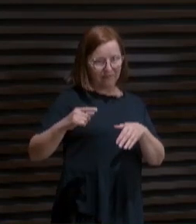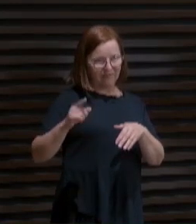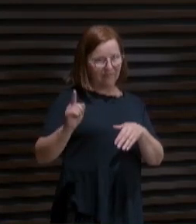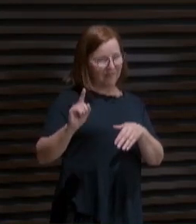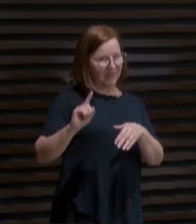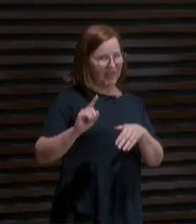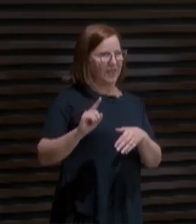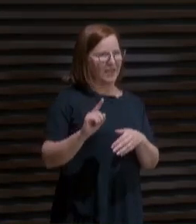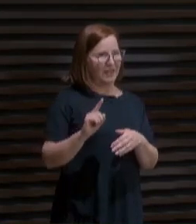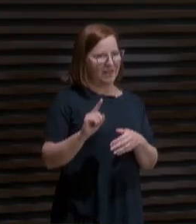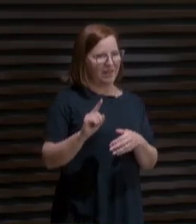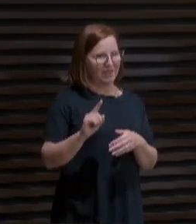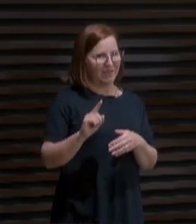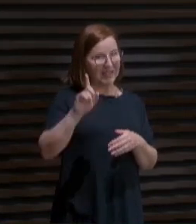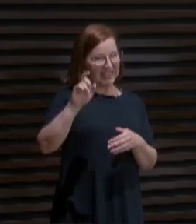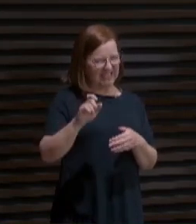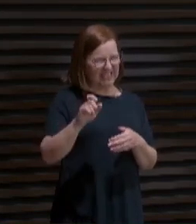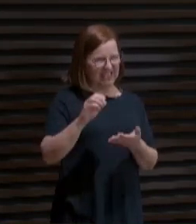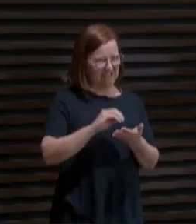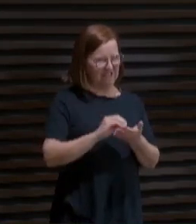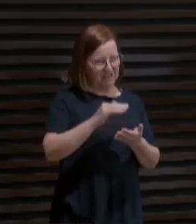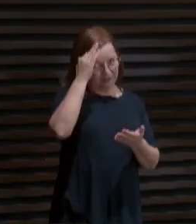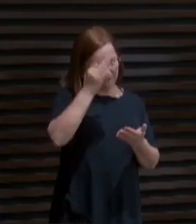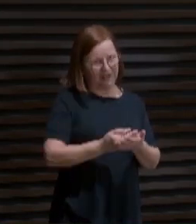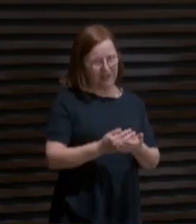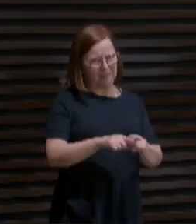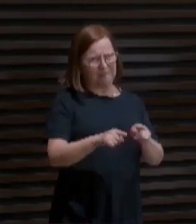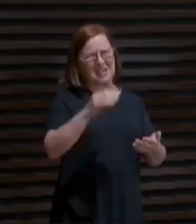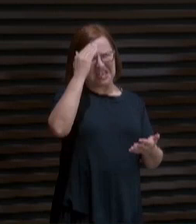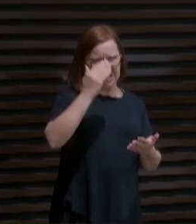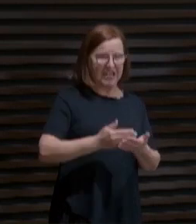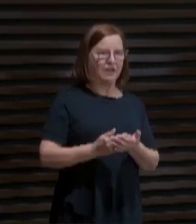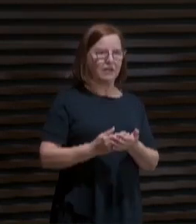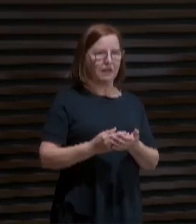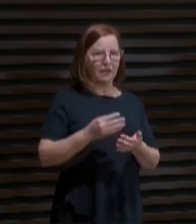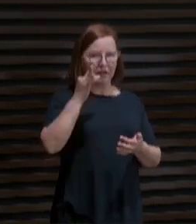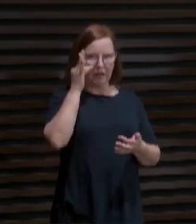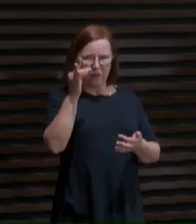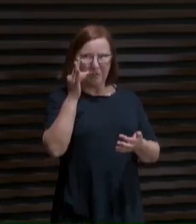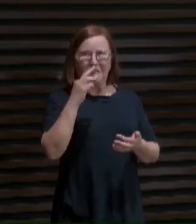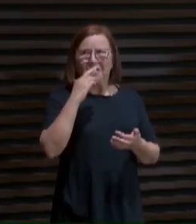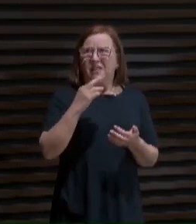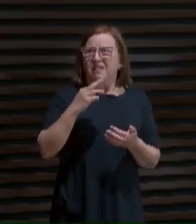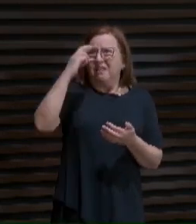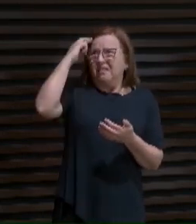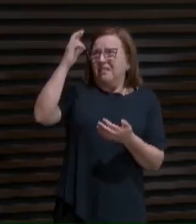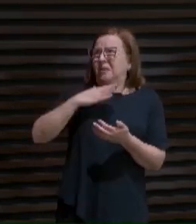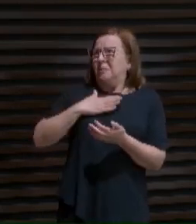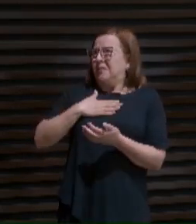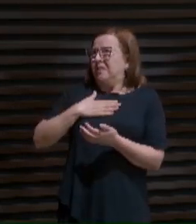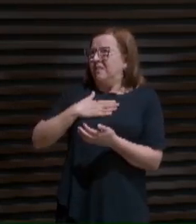incrédulo, mas crente. Respondeu-lhe Tomé: Senhor